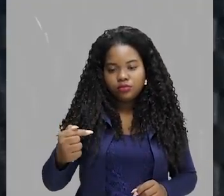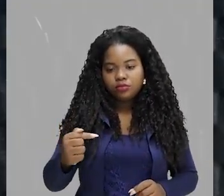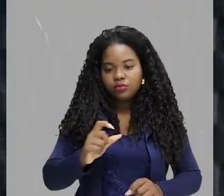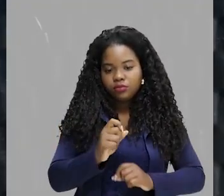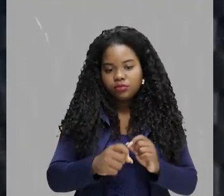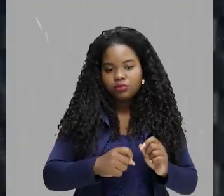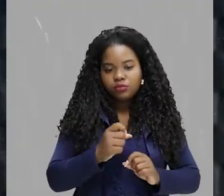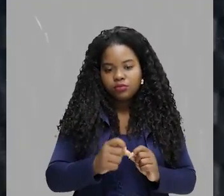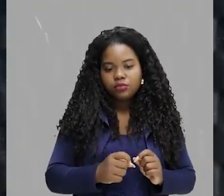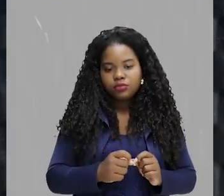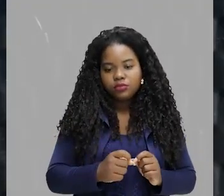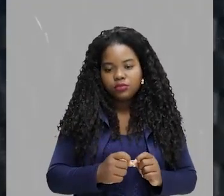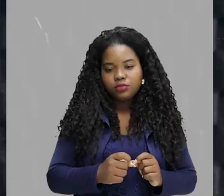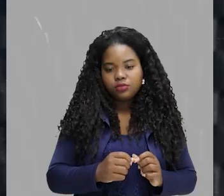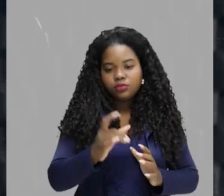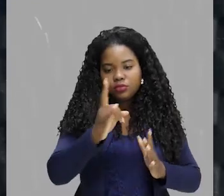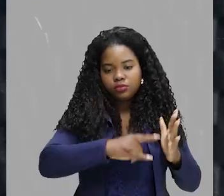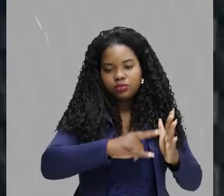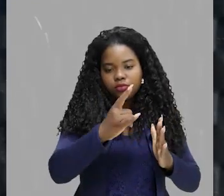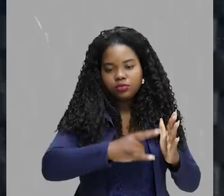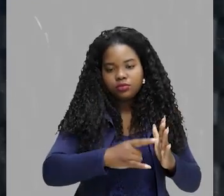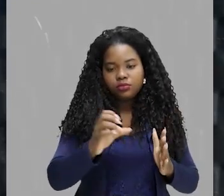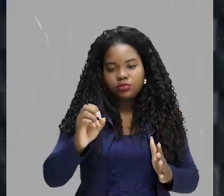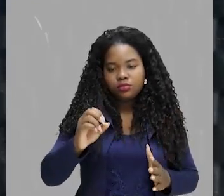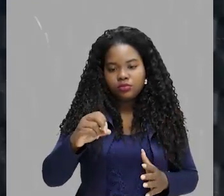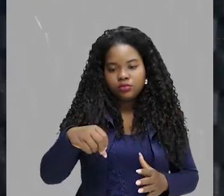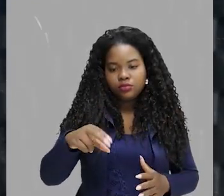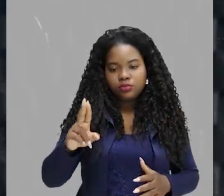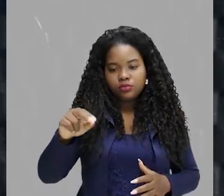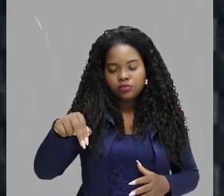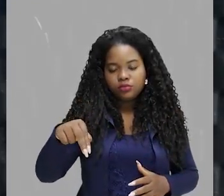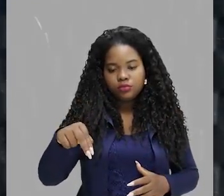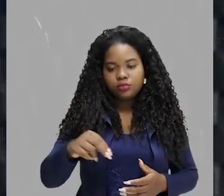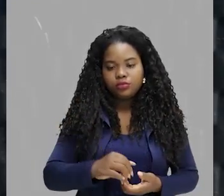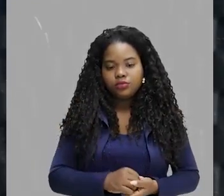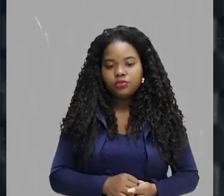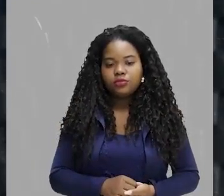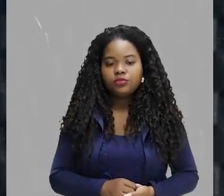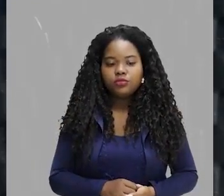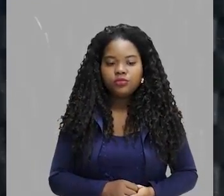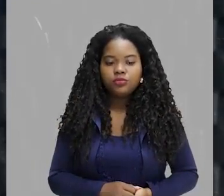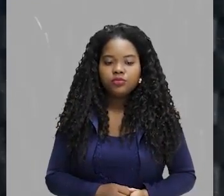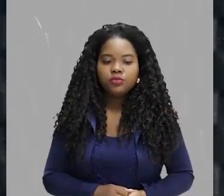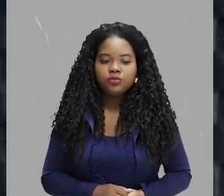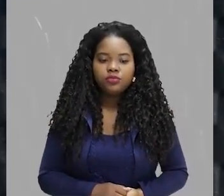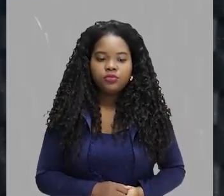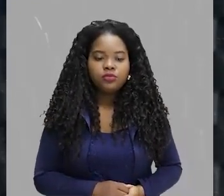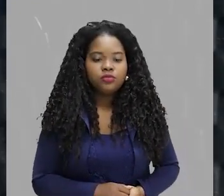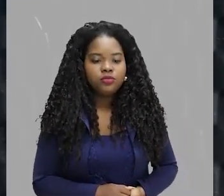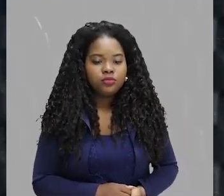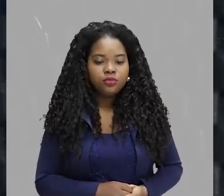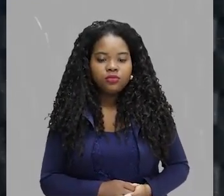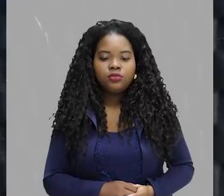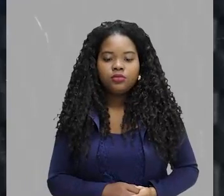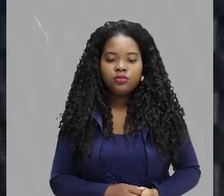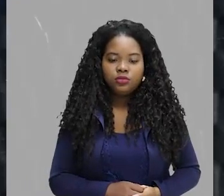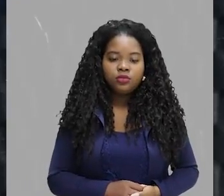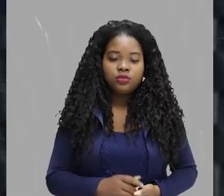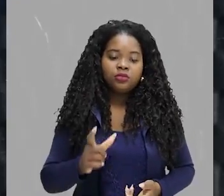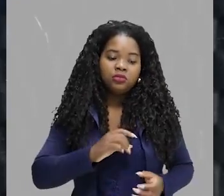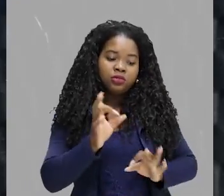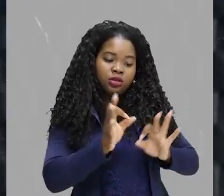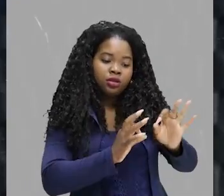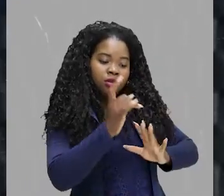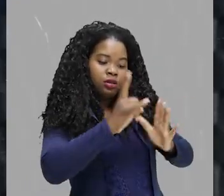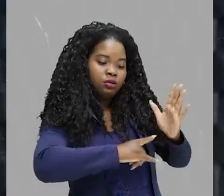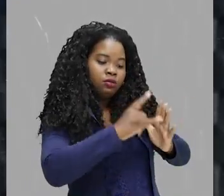ONU, chamado Relatório Brundtland, que era o nome lá da primeira ministra da Noruega, que foi a pessoa que, acho que propôs o relatório, ou